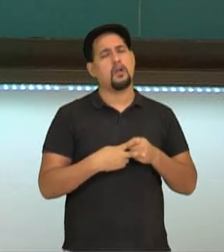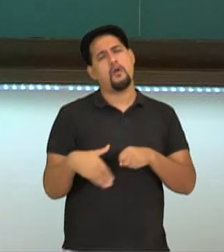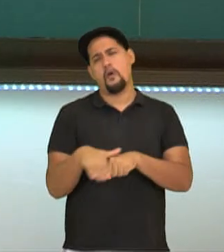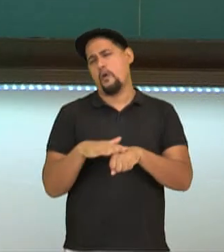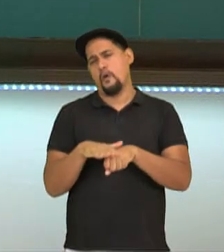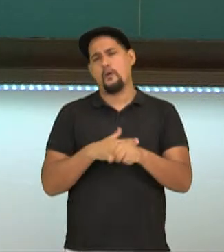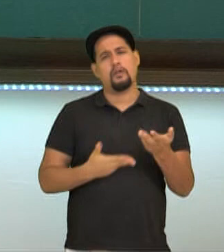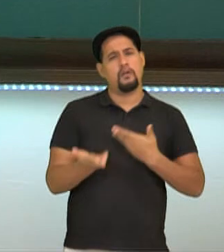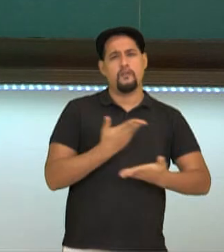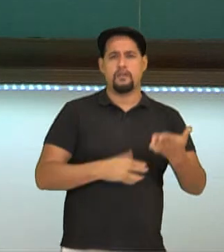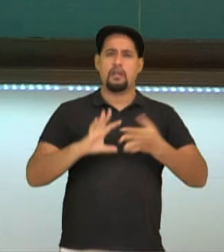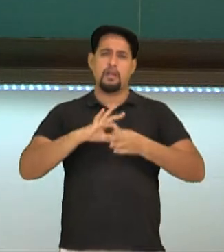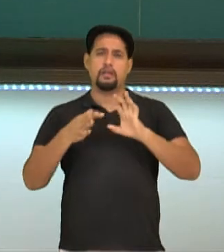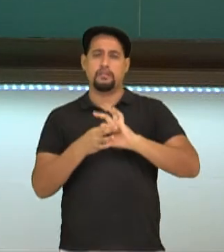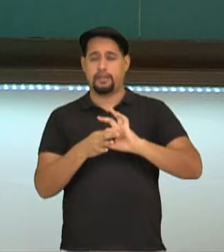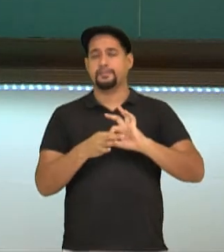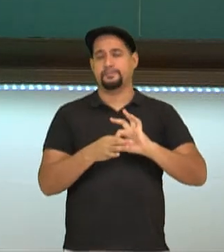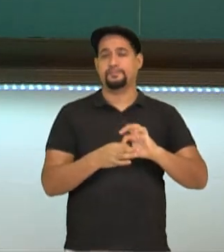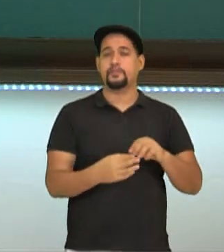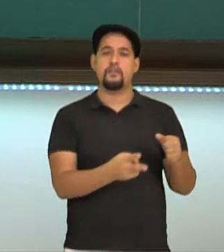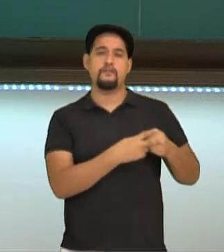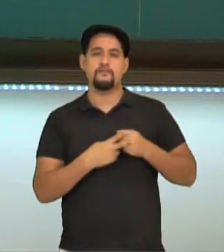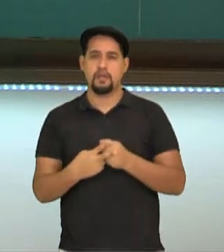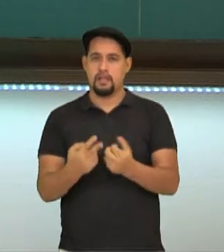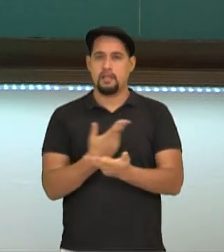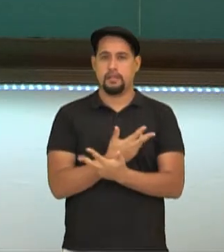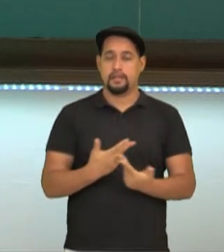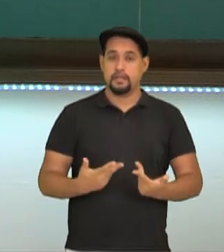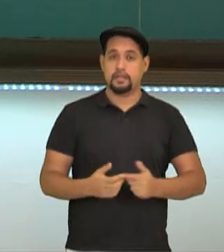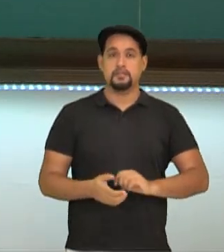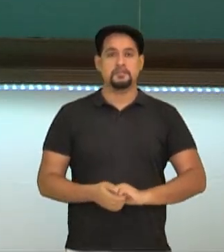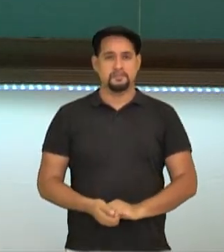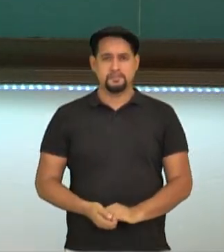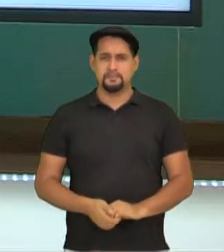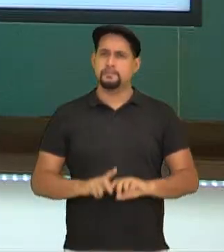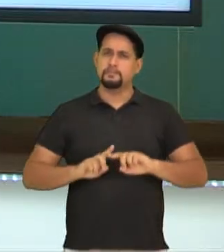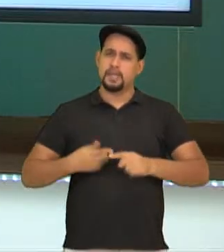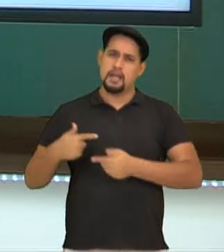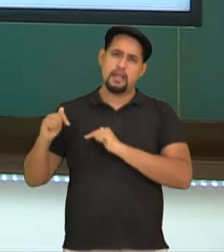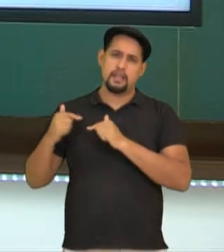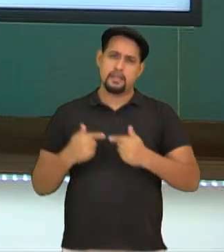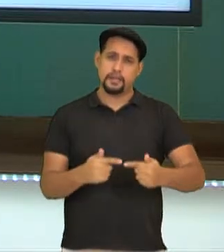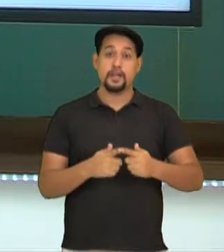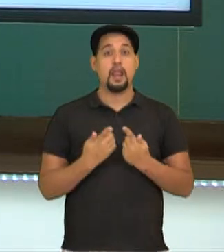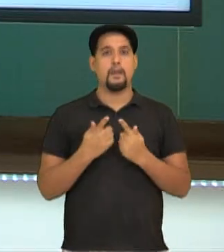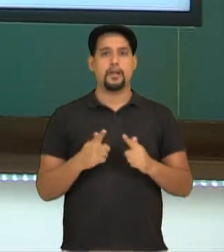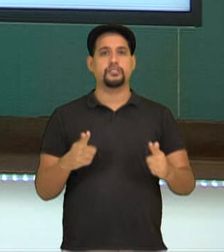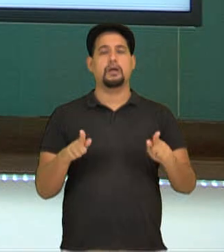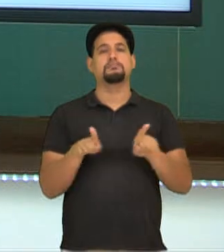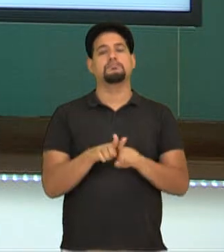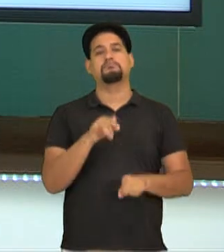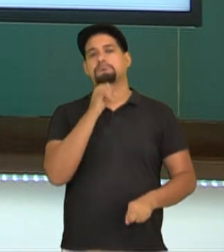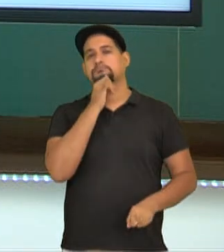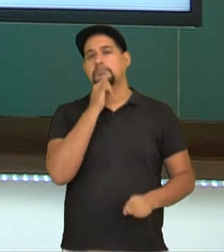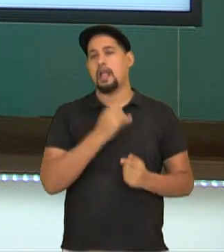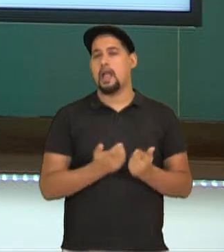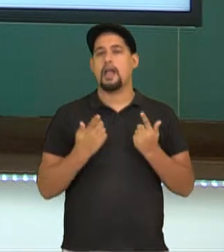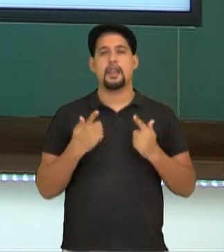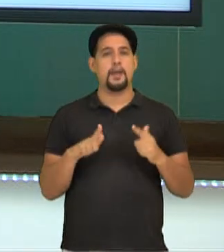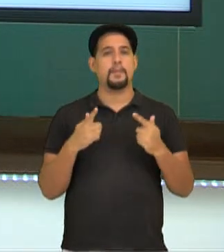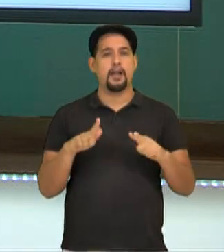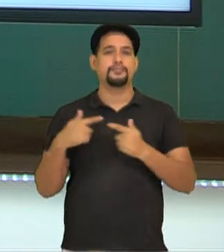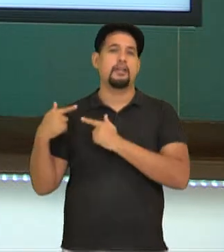diálogos, contextos ali verbais. Na tradição gramatical, ou seja, na